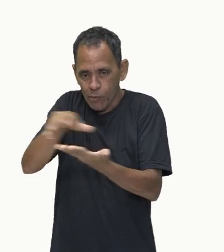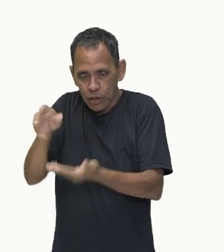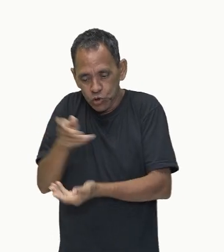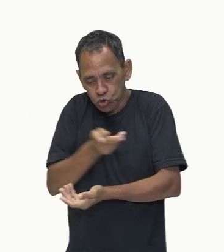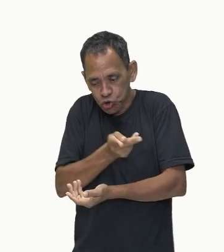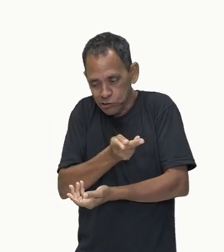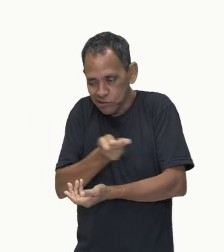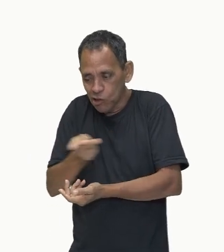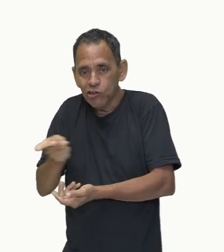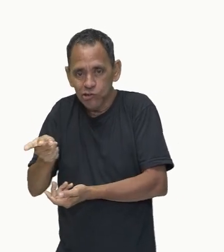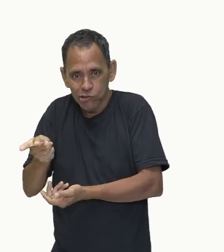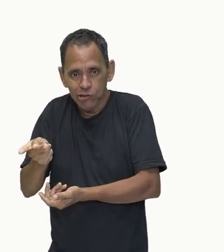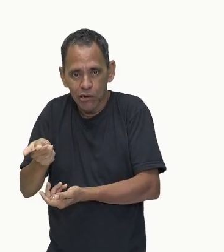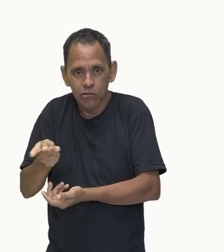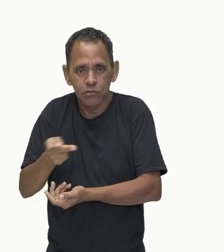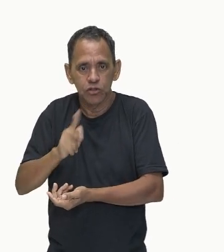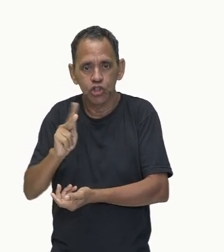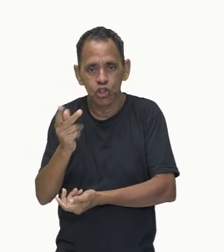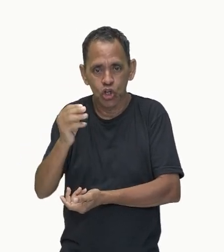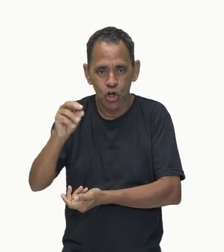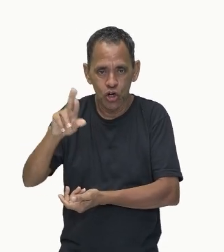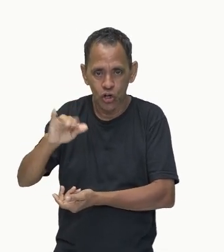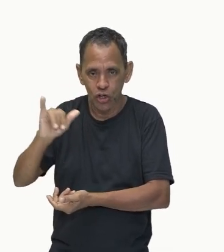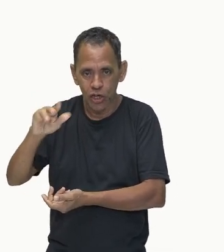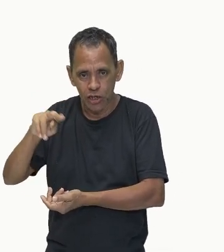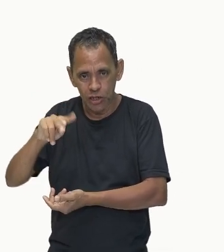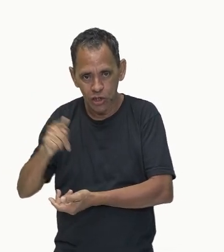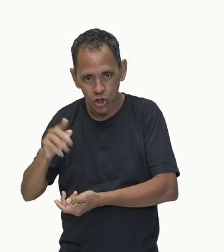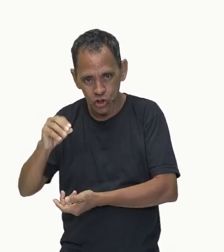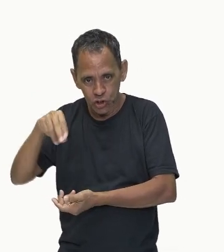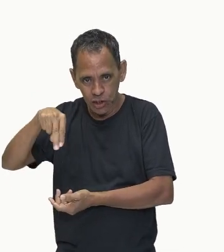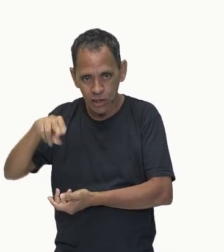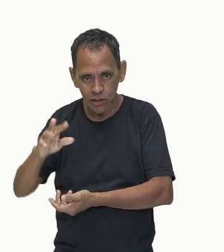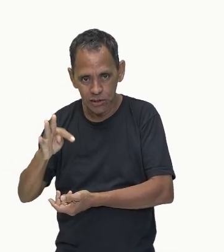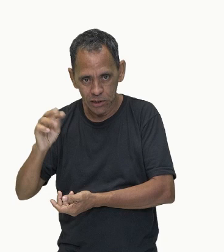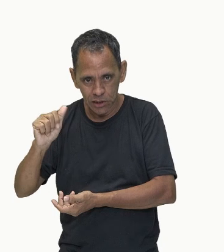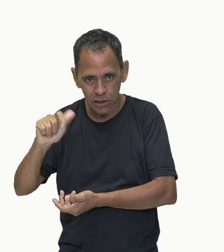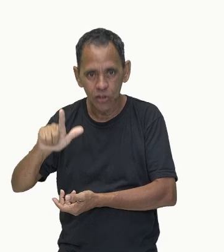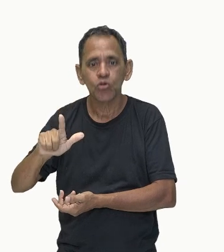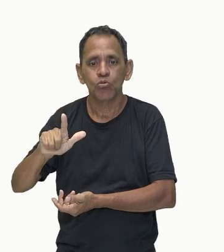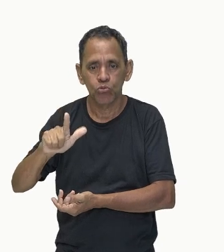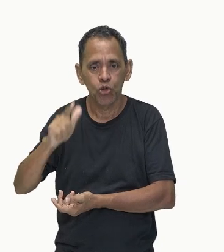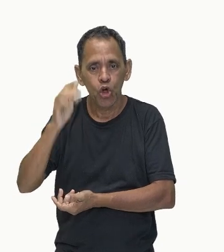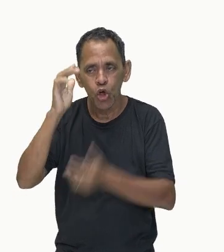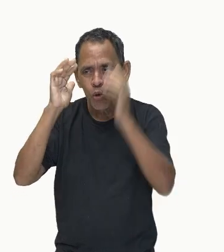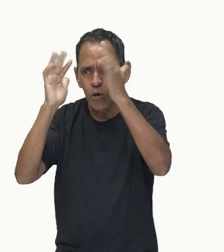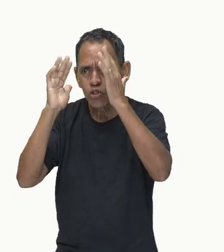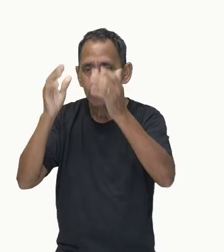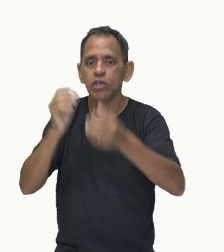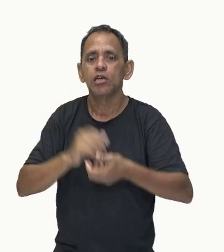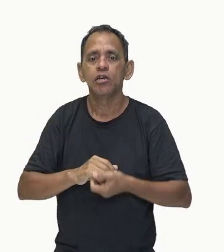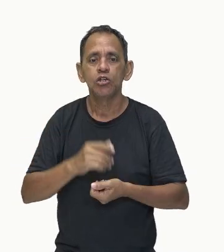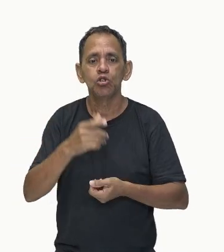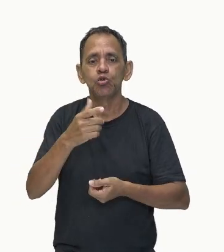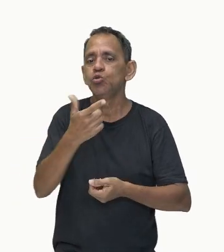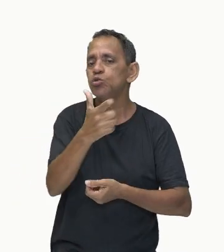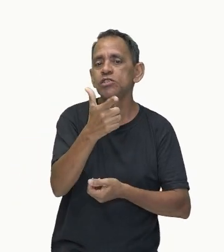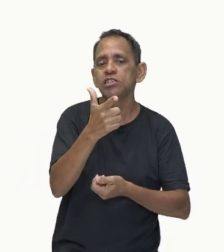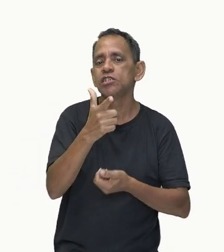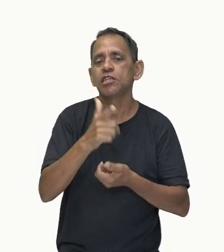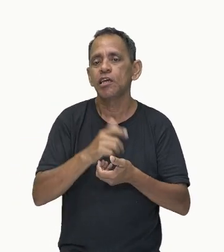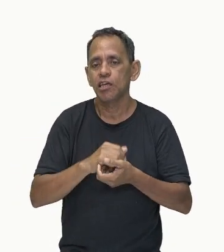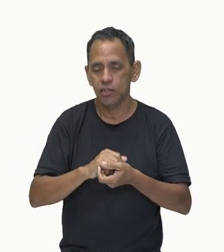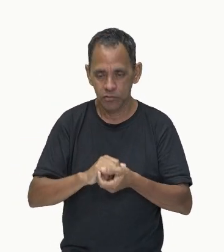horizontal. Então essa força é aplicada sobre esse corpo. A gente vai imaginar, por exemplo, que não existe força de atrito entre